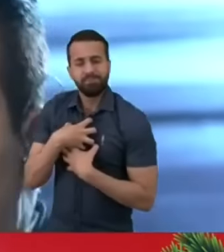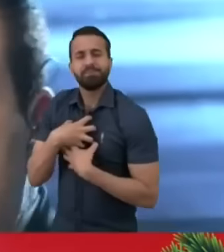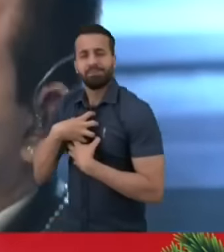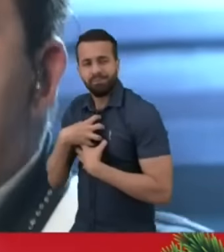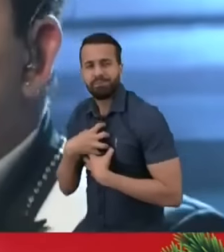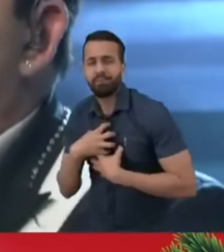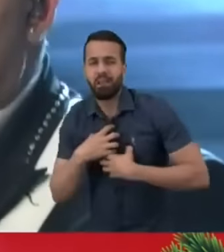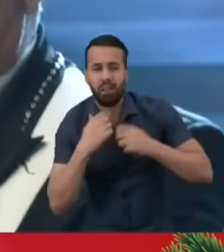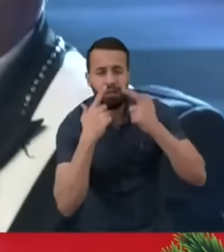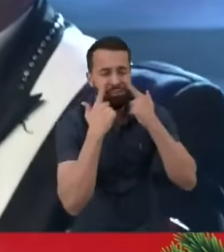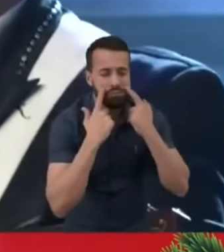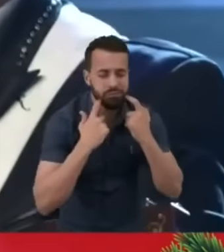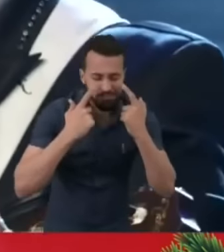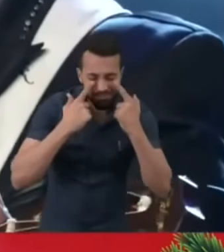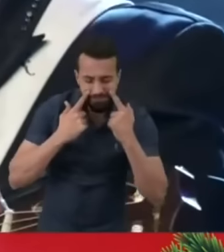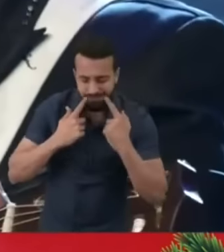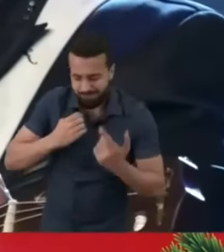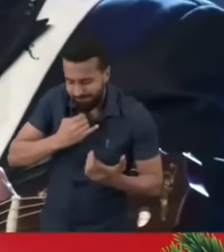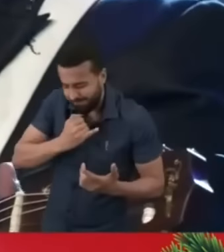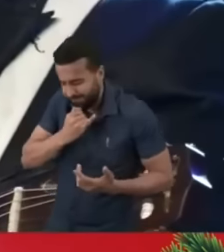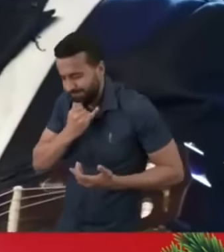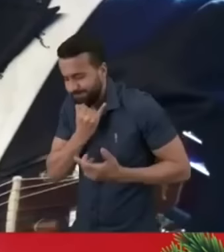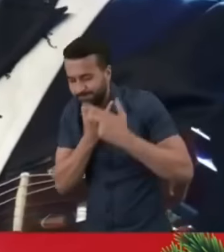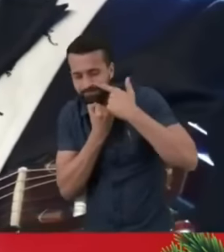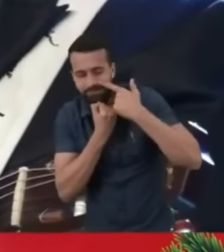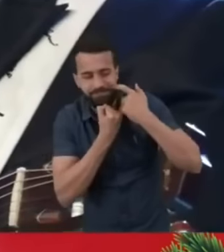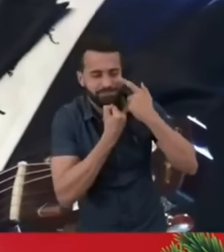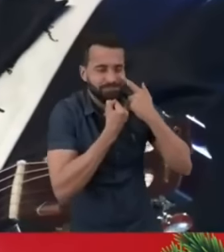coisas, eu choro por ti.